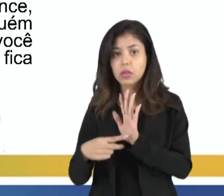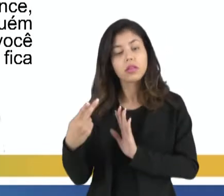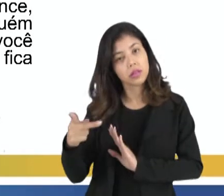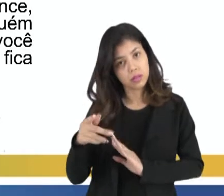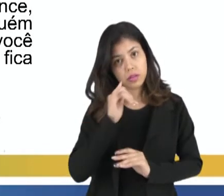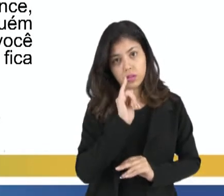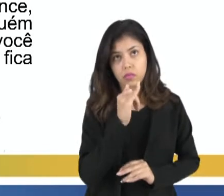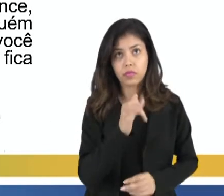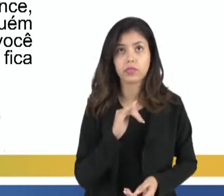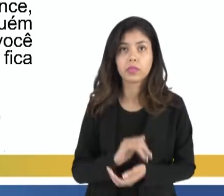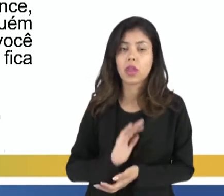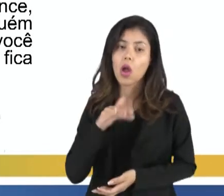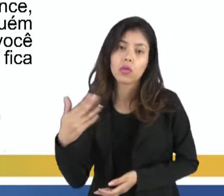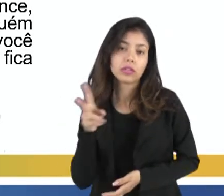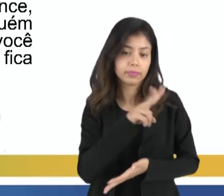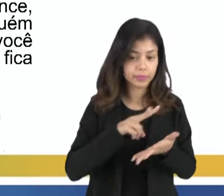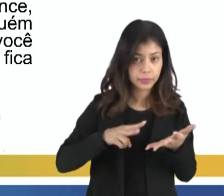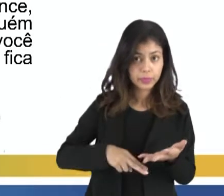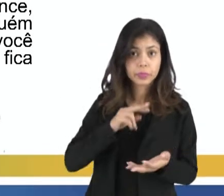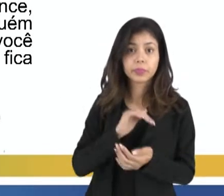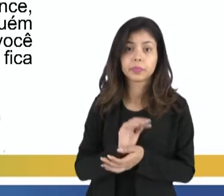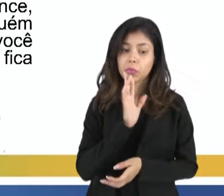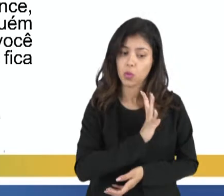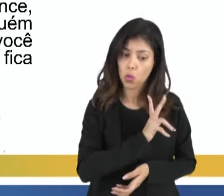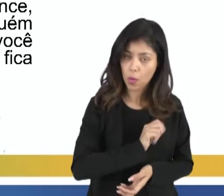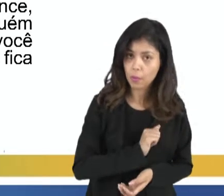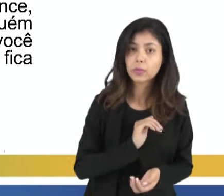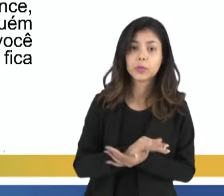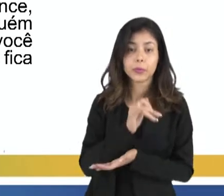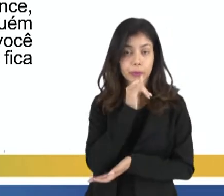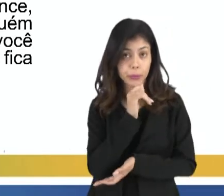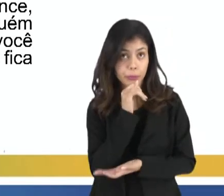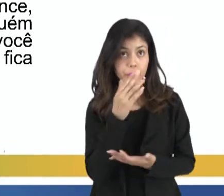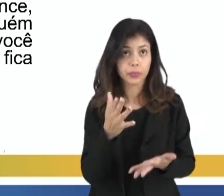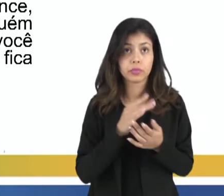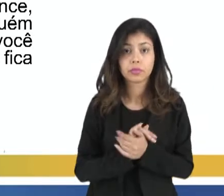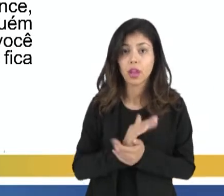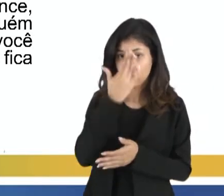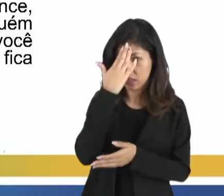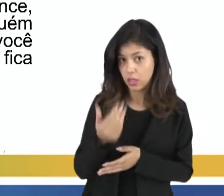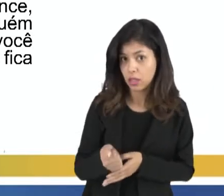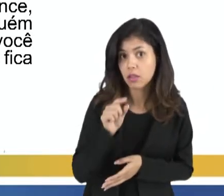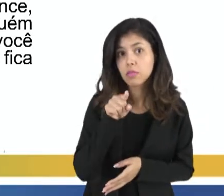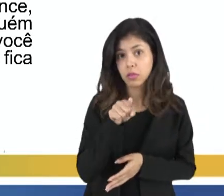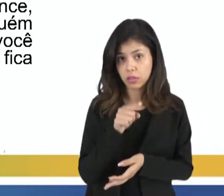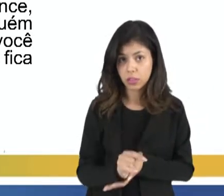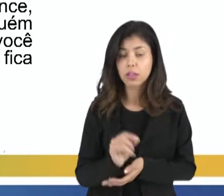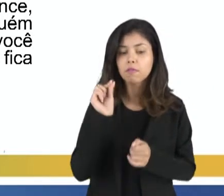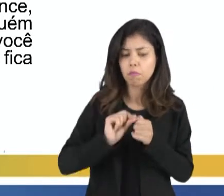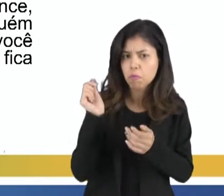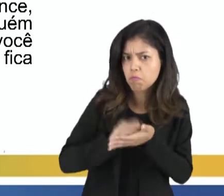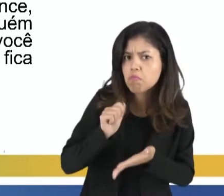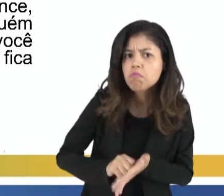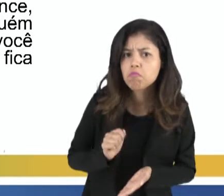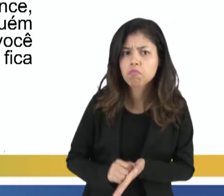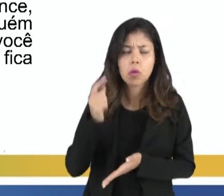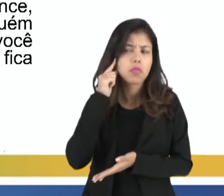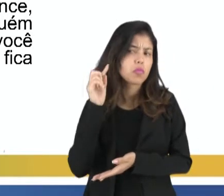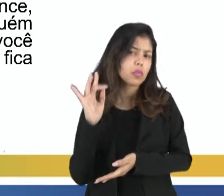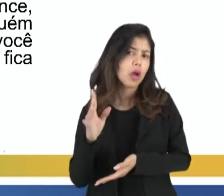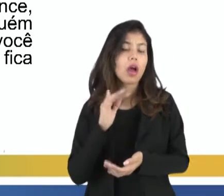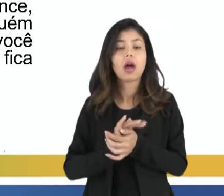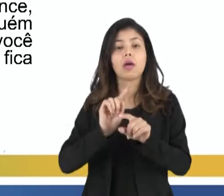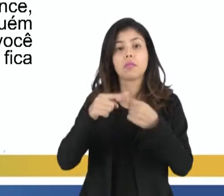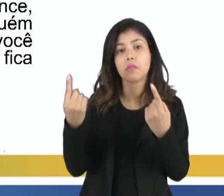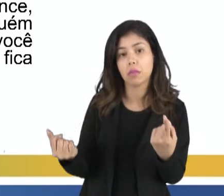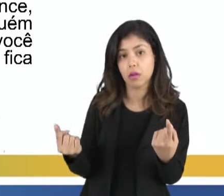Tá? Quando você lê um romance, novela ou conto, por exemplo, sabe que aquela história ali ela foi inventada, não é? Só